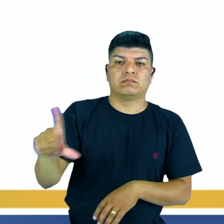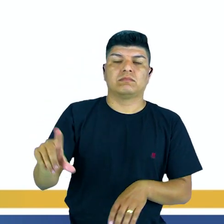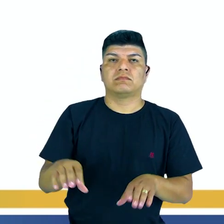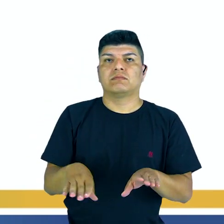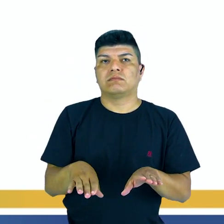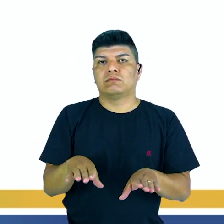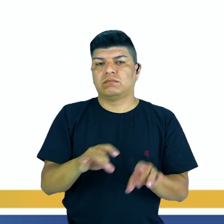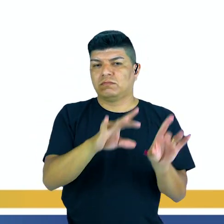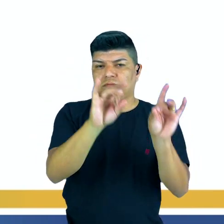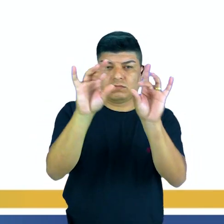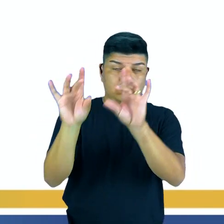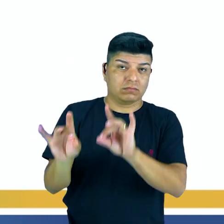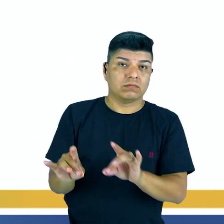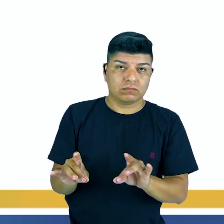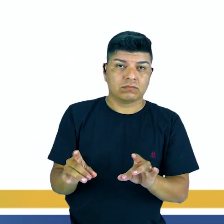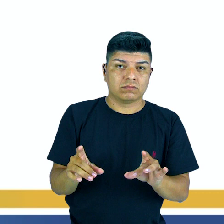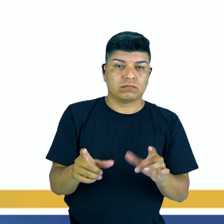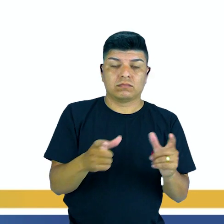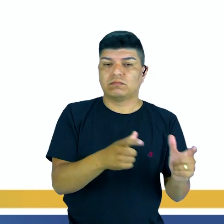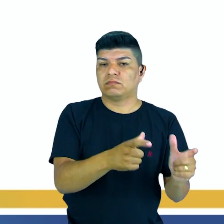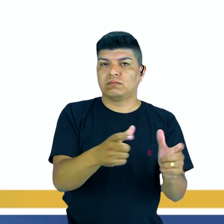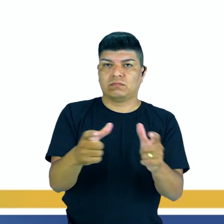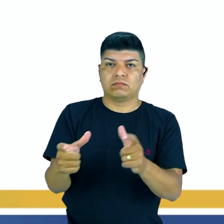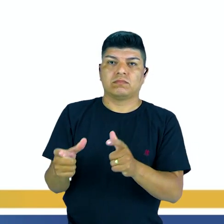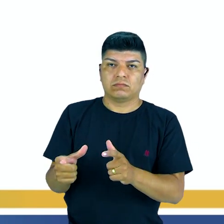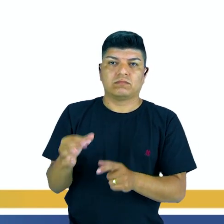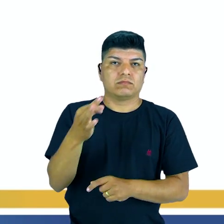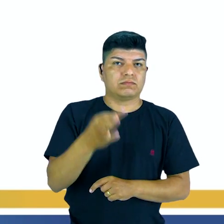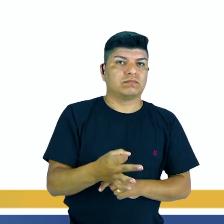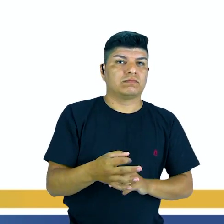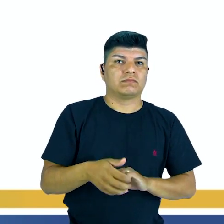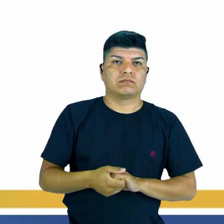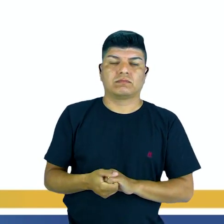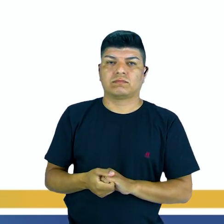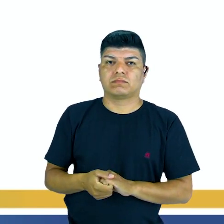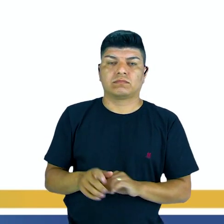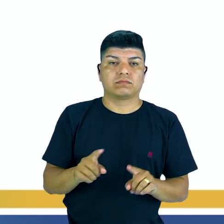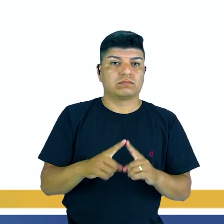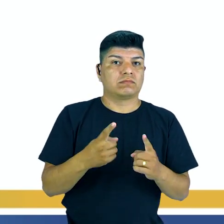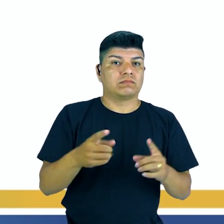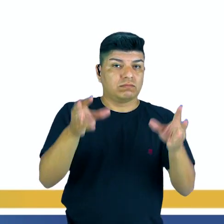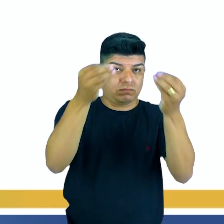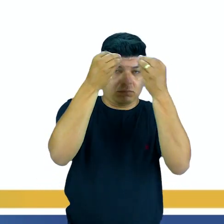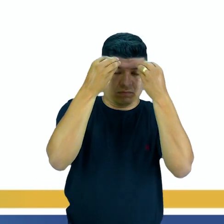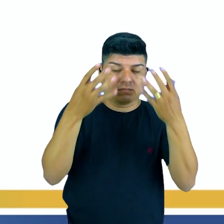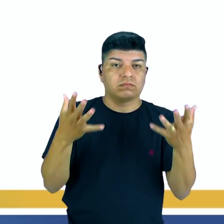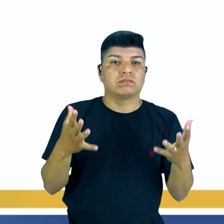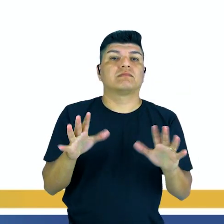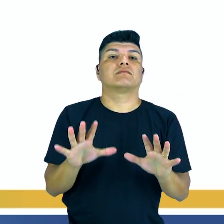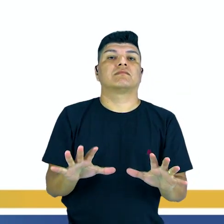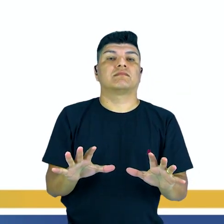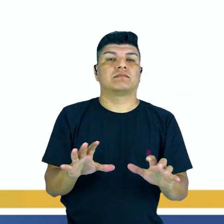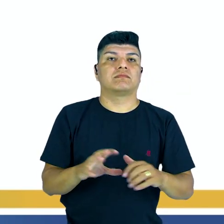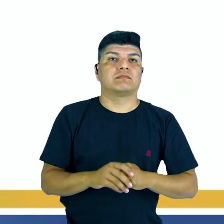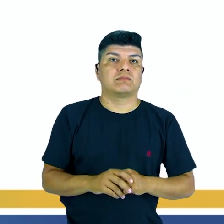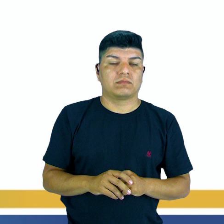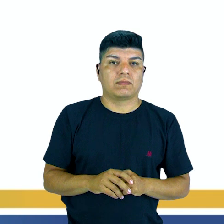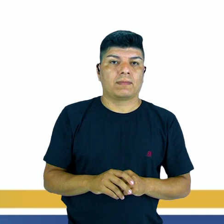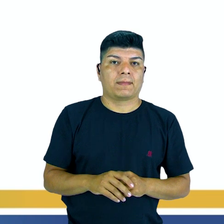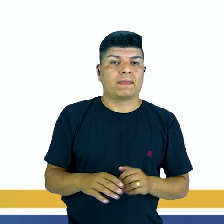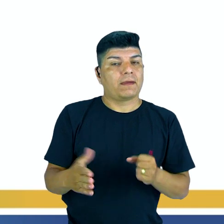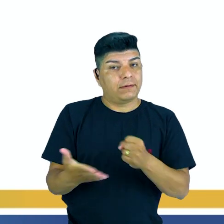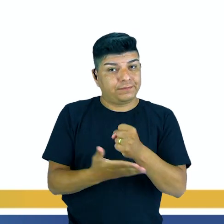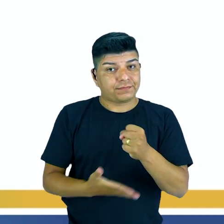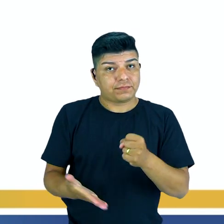mais especificadamente a localização adequada. Mas grava, pessoal, pelo menos,